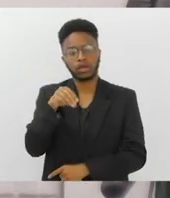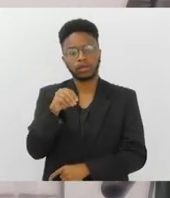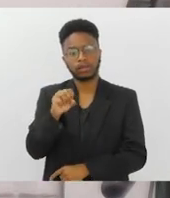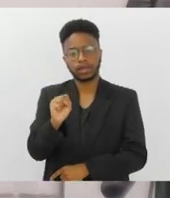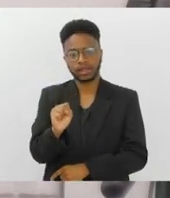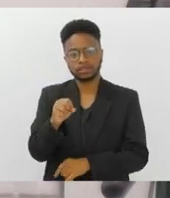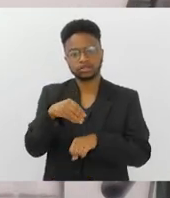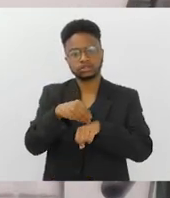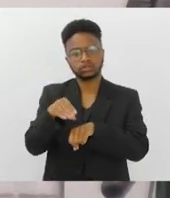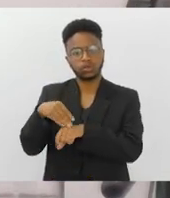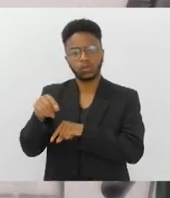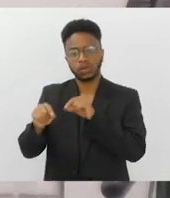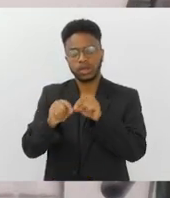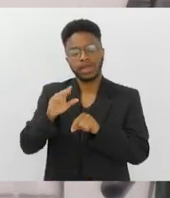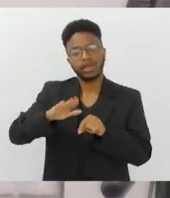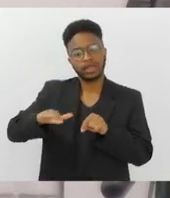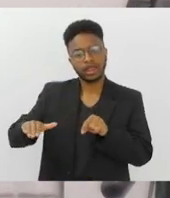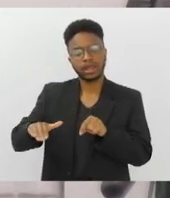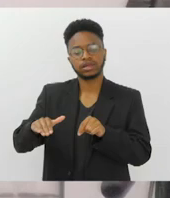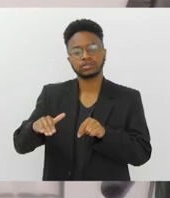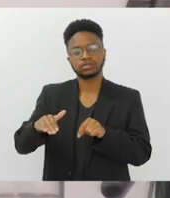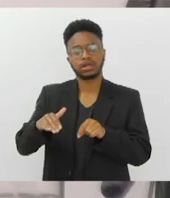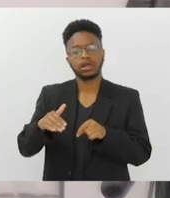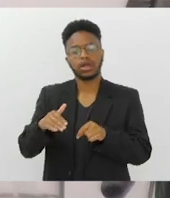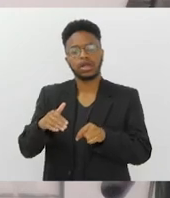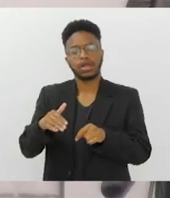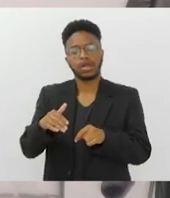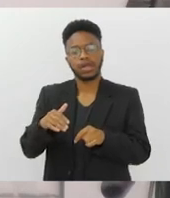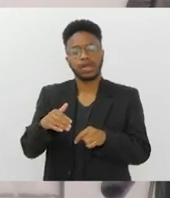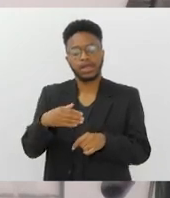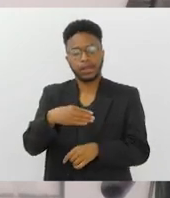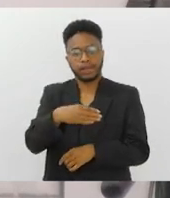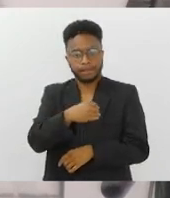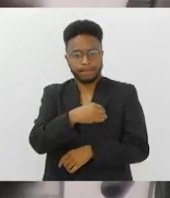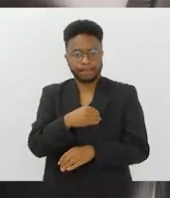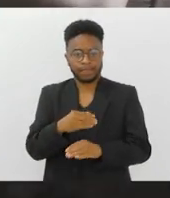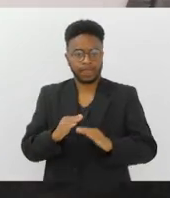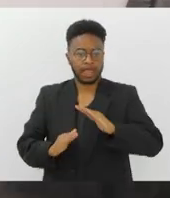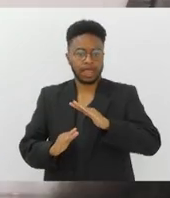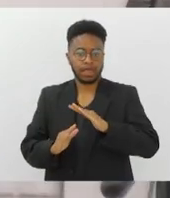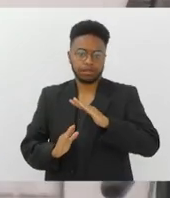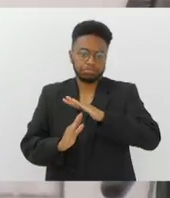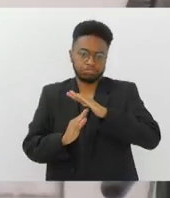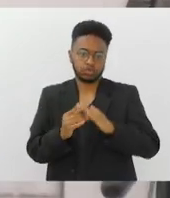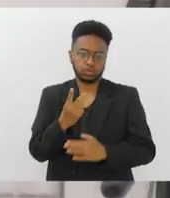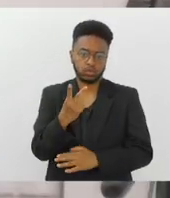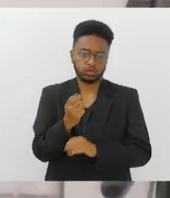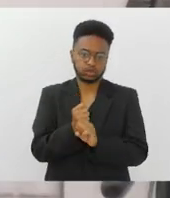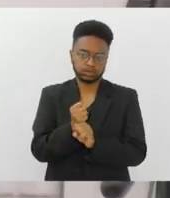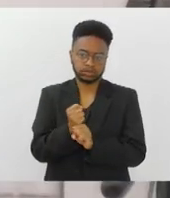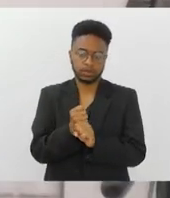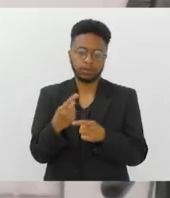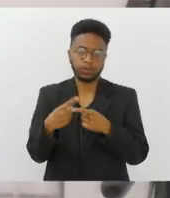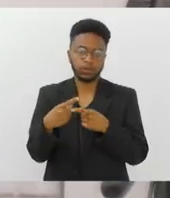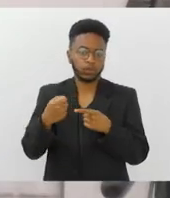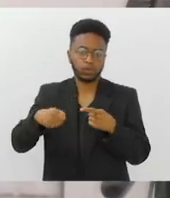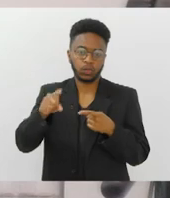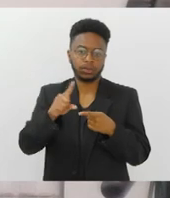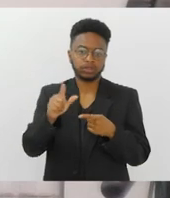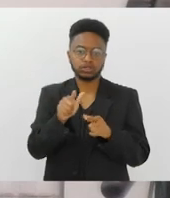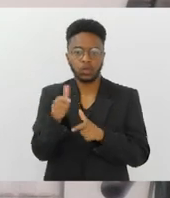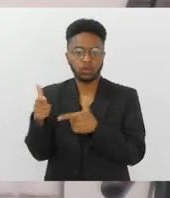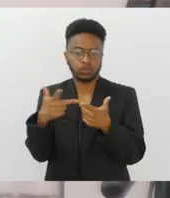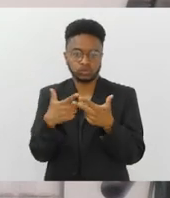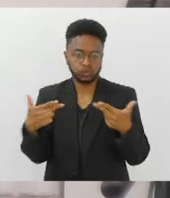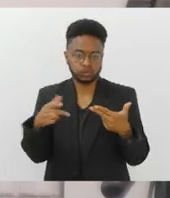a criança amamente até os 2 anos, porque não se faz necessário mais nada além do leite materno, e